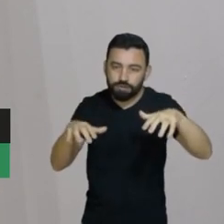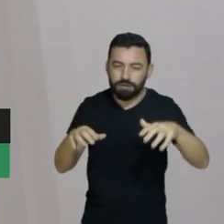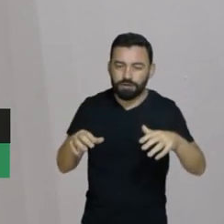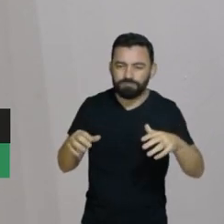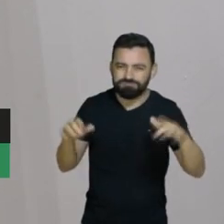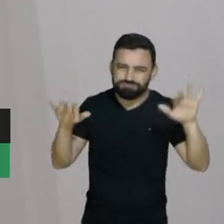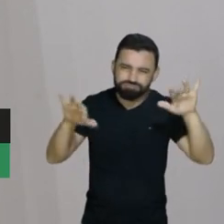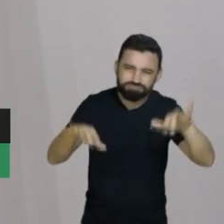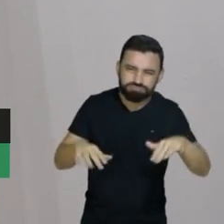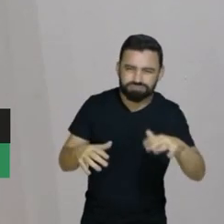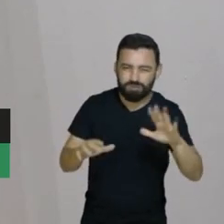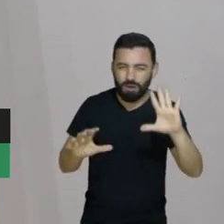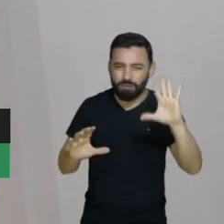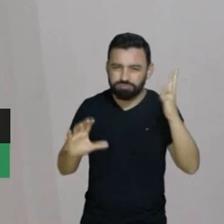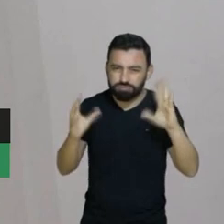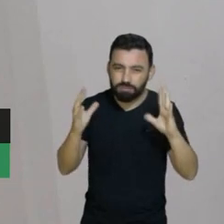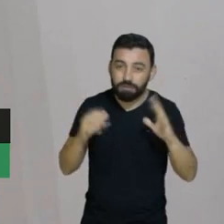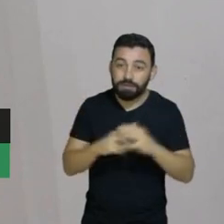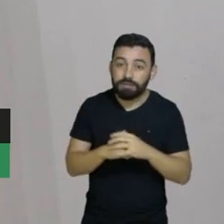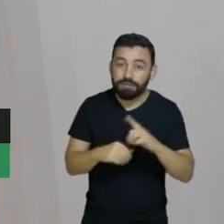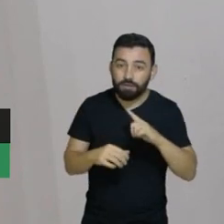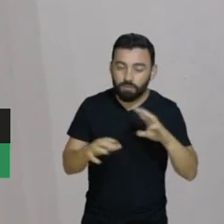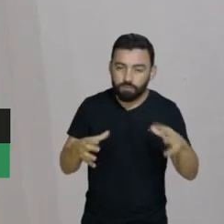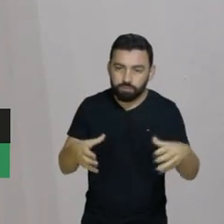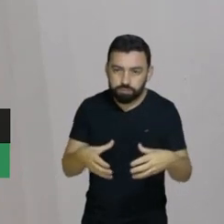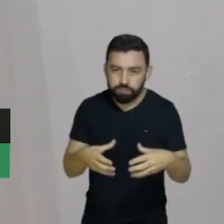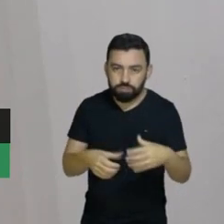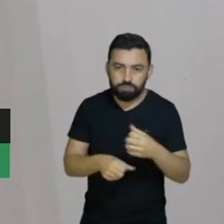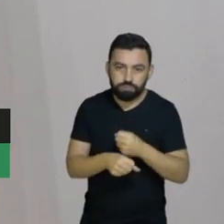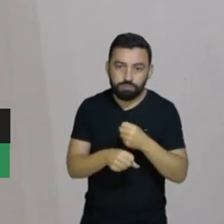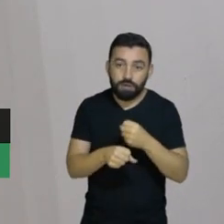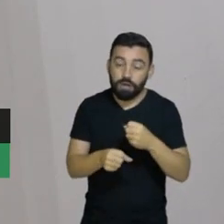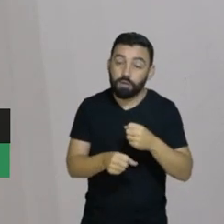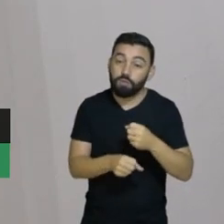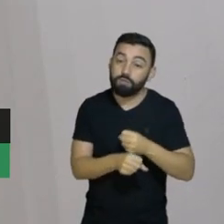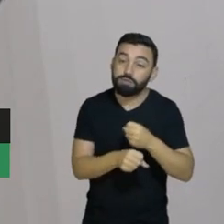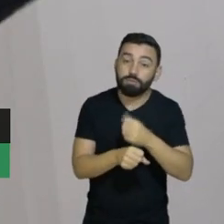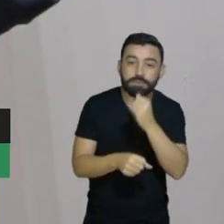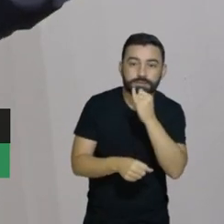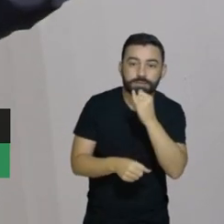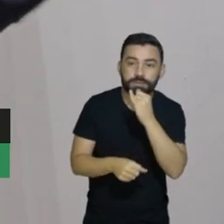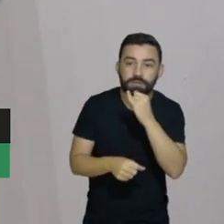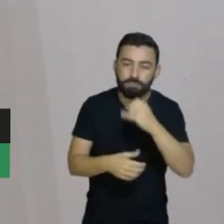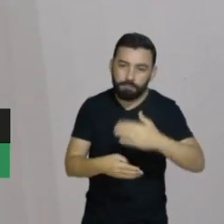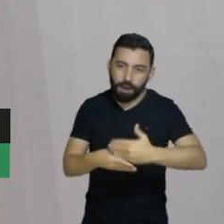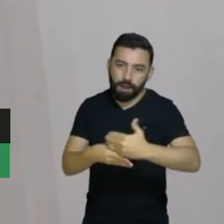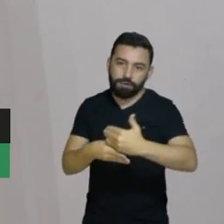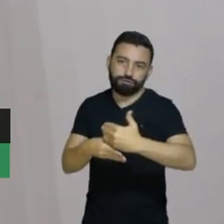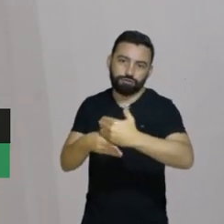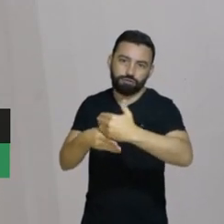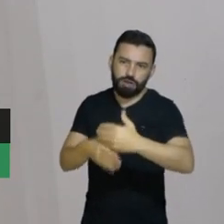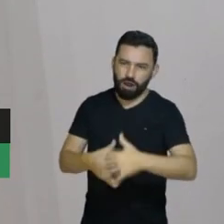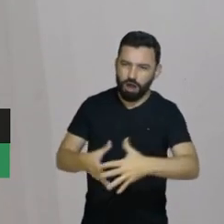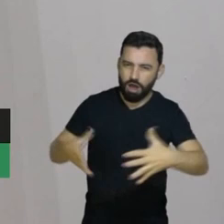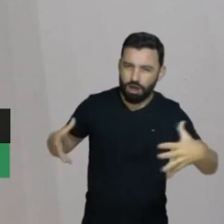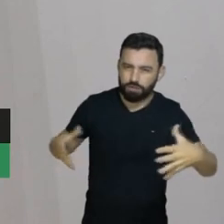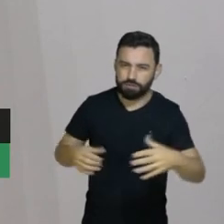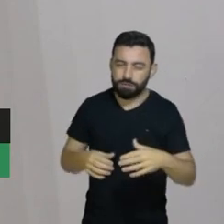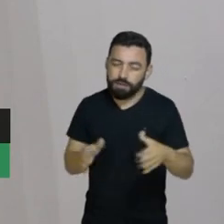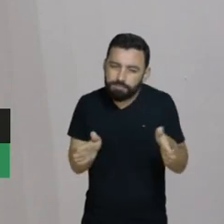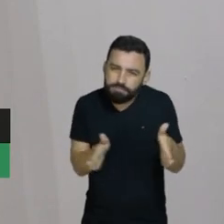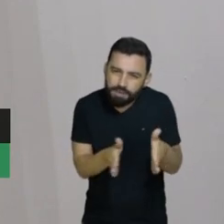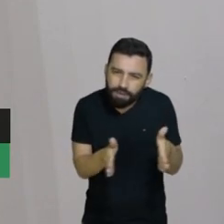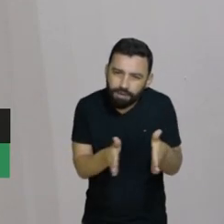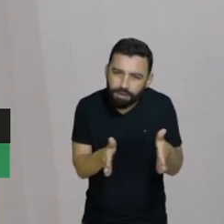catástrofes. É um conjunto de obras que vai desde a construção de grandes barragens até